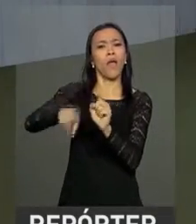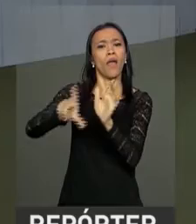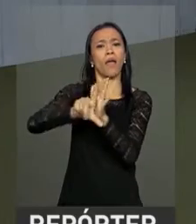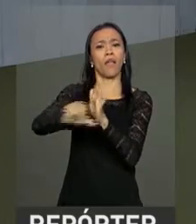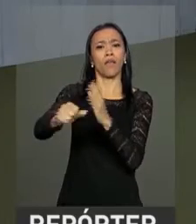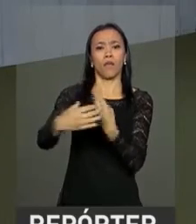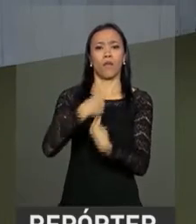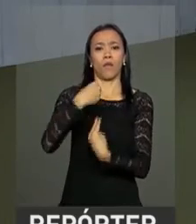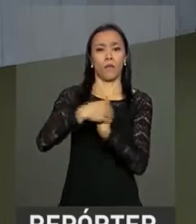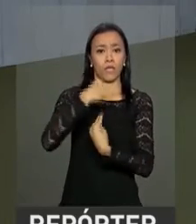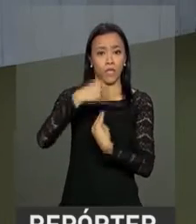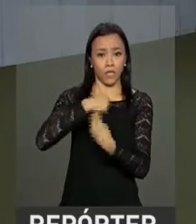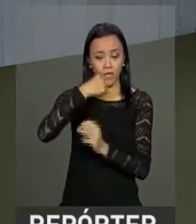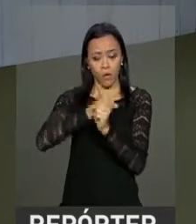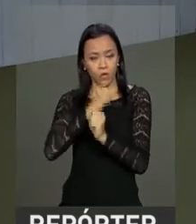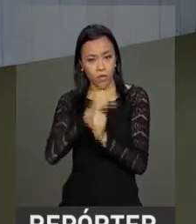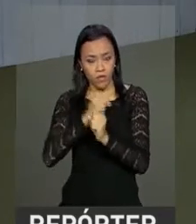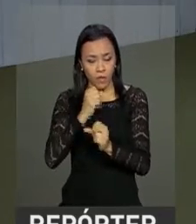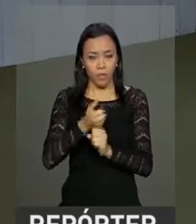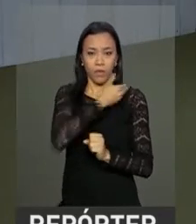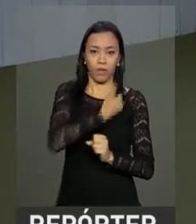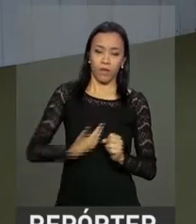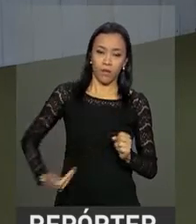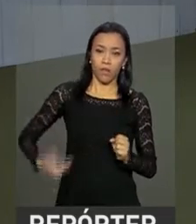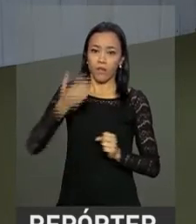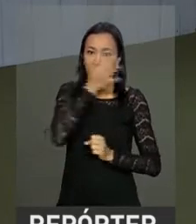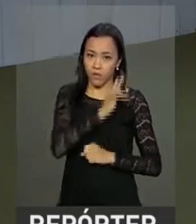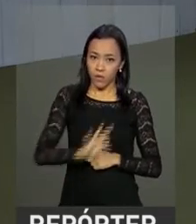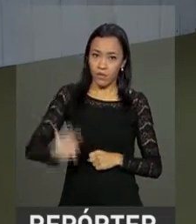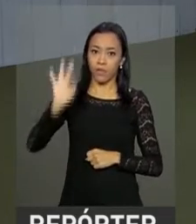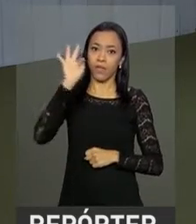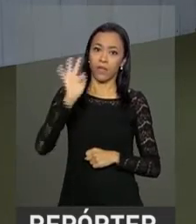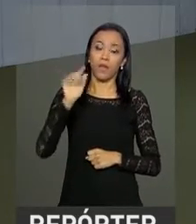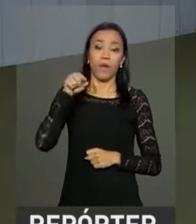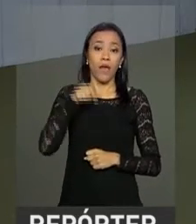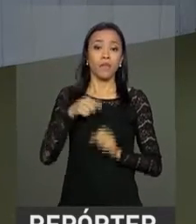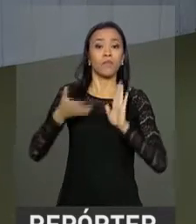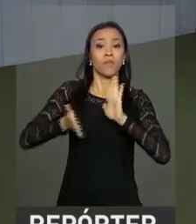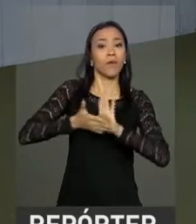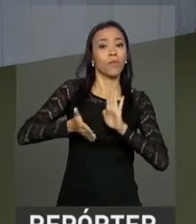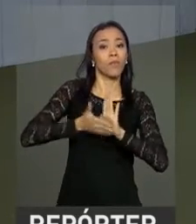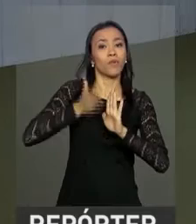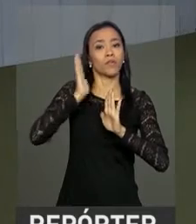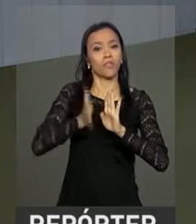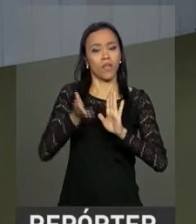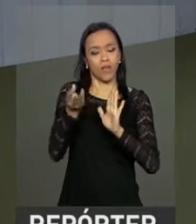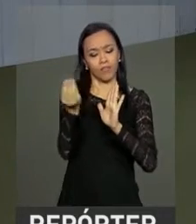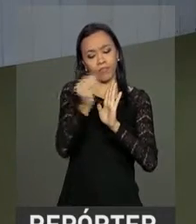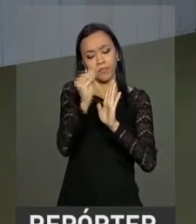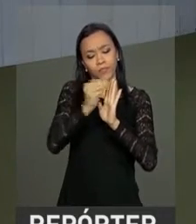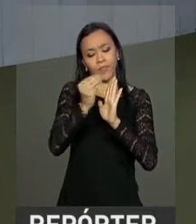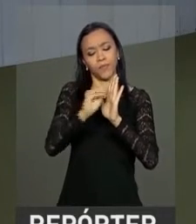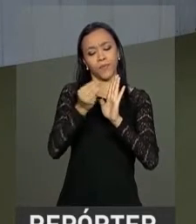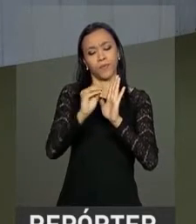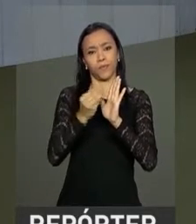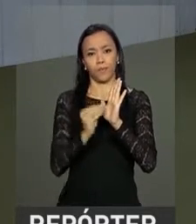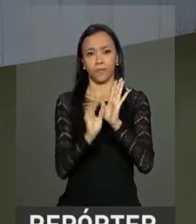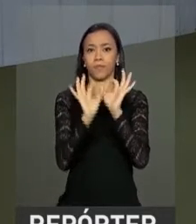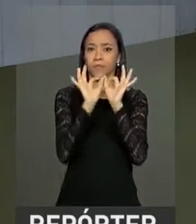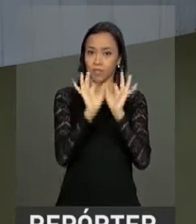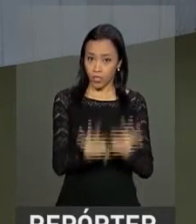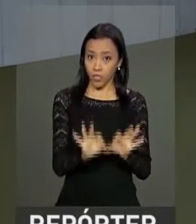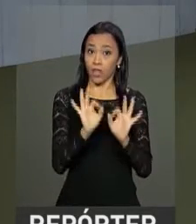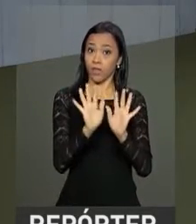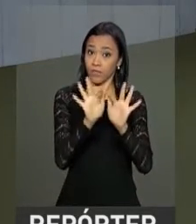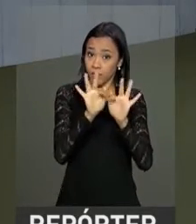orçamento da União no caso para 2017 essa proposta de orçamento ela está sendo elaborada está sendo finalizada e